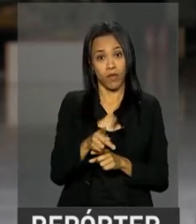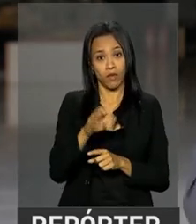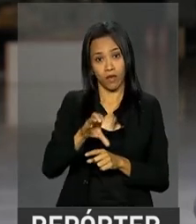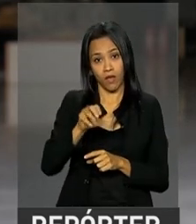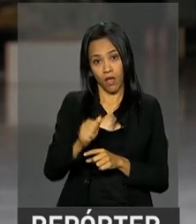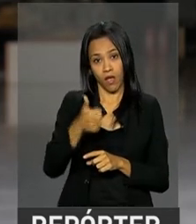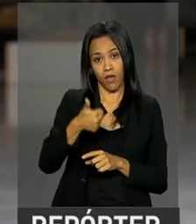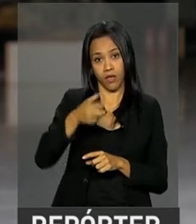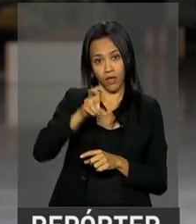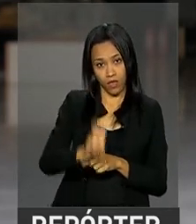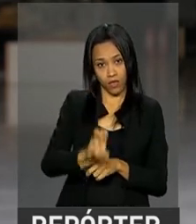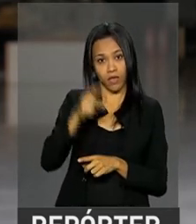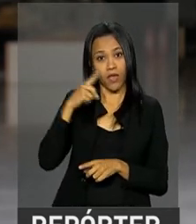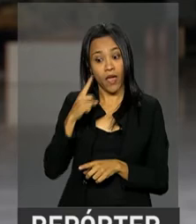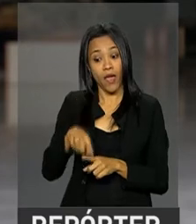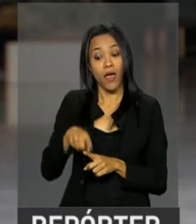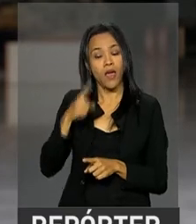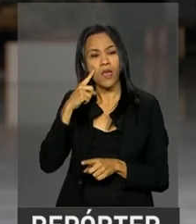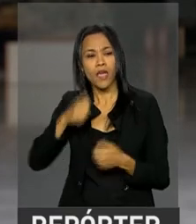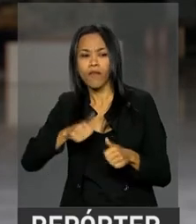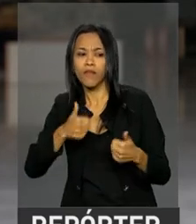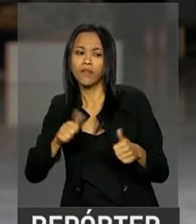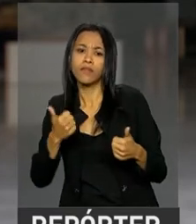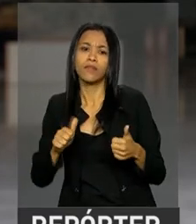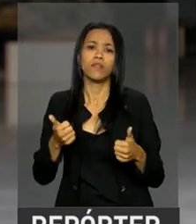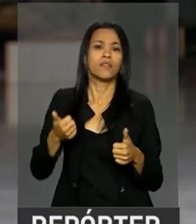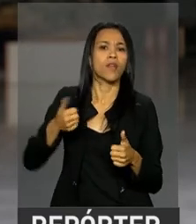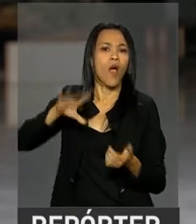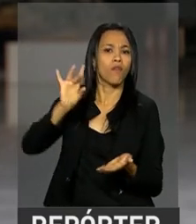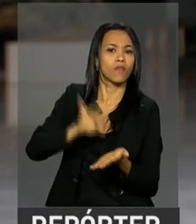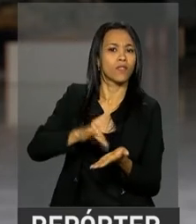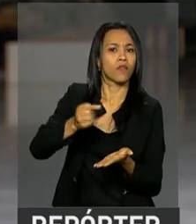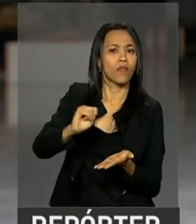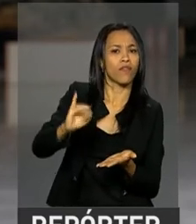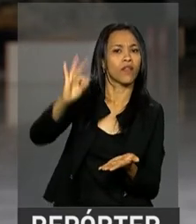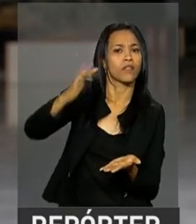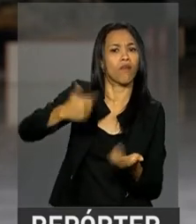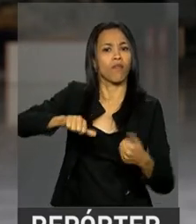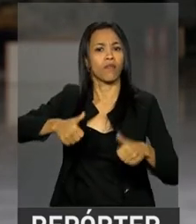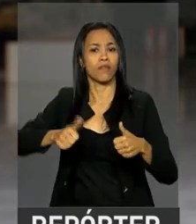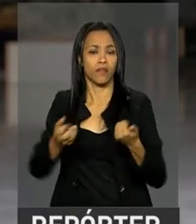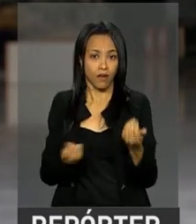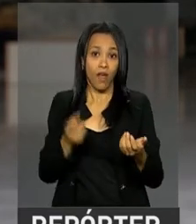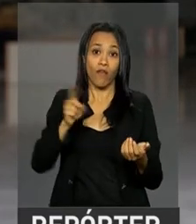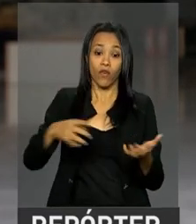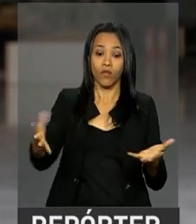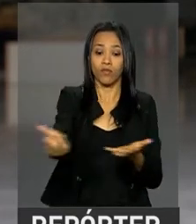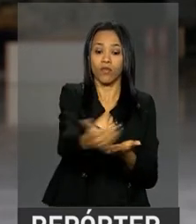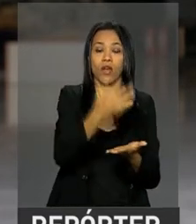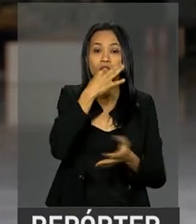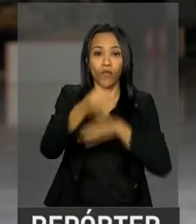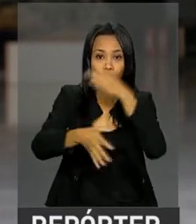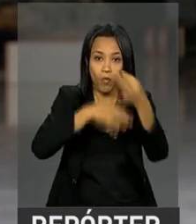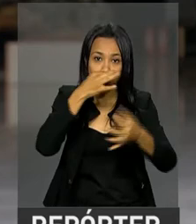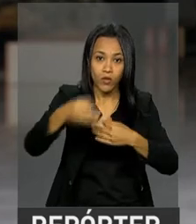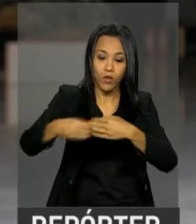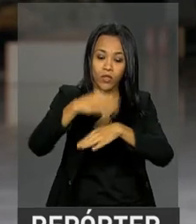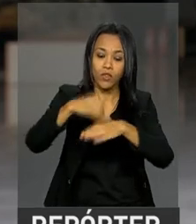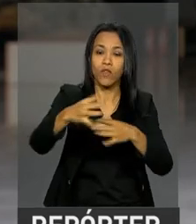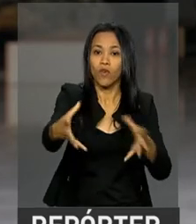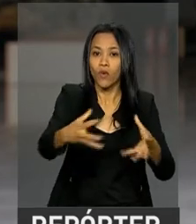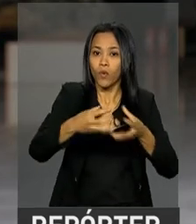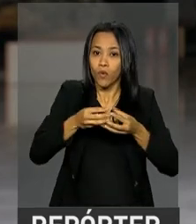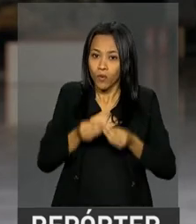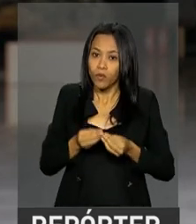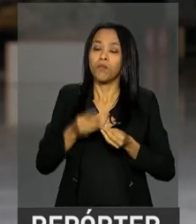a considerada a prévia da inflação oficial os preços foram coletados pelo ibge e no período de 16 de maio